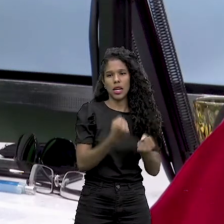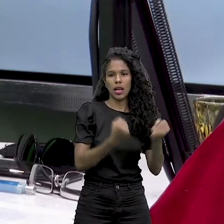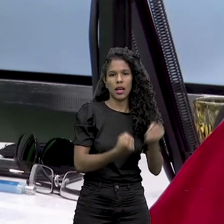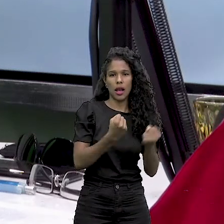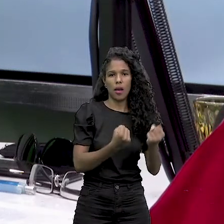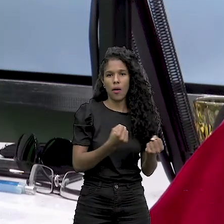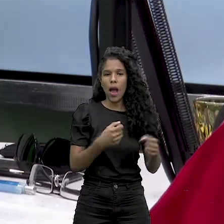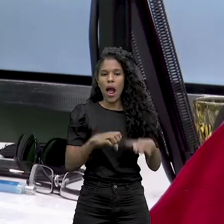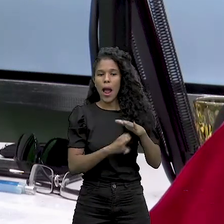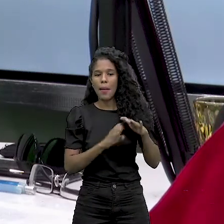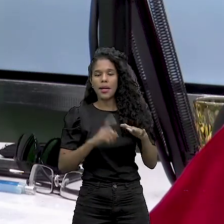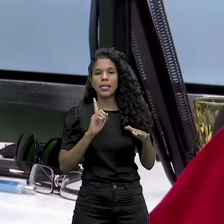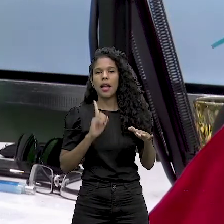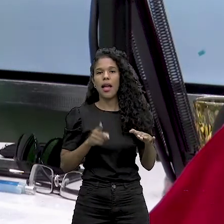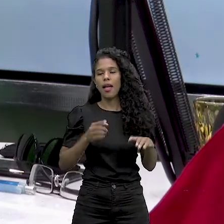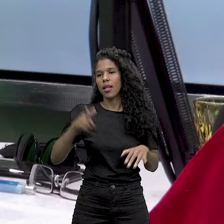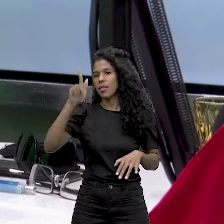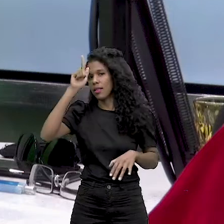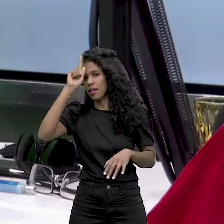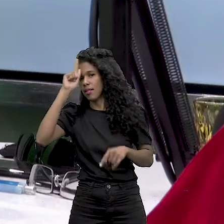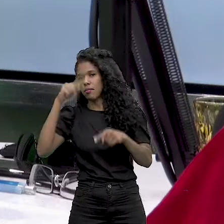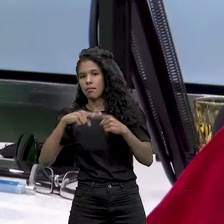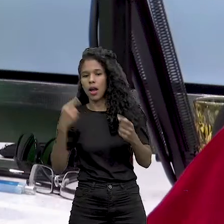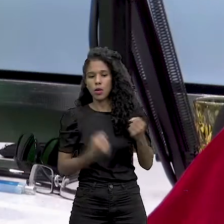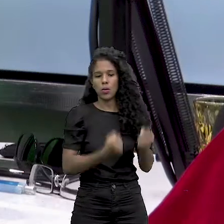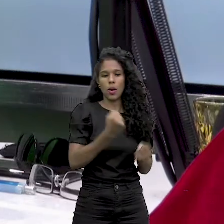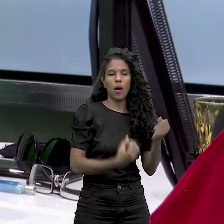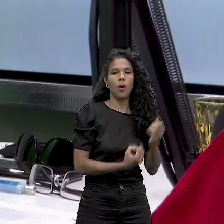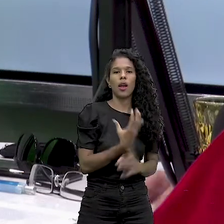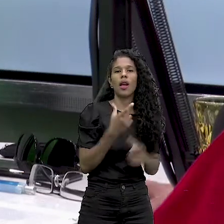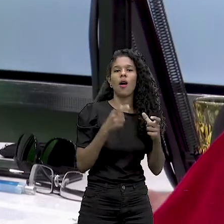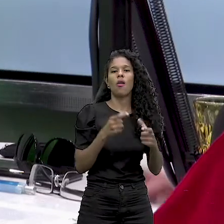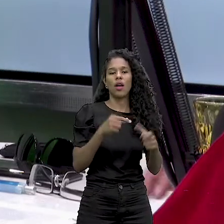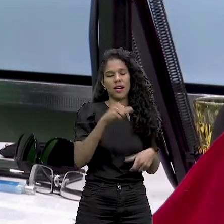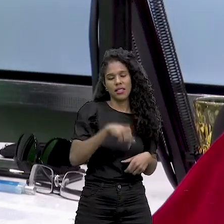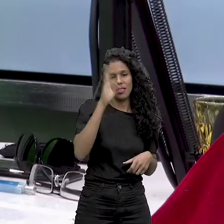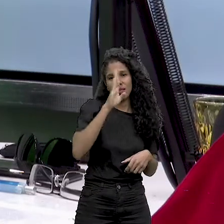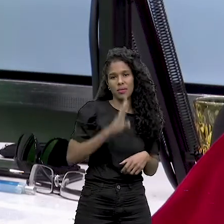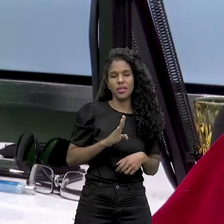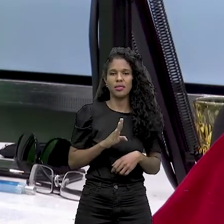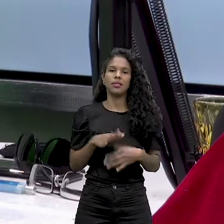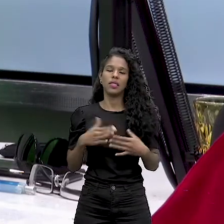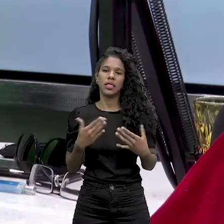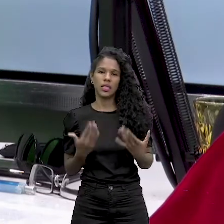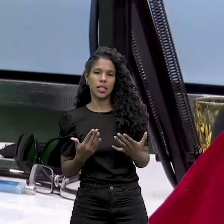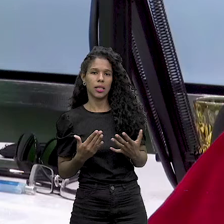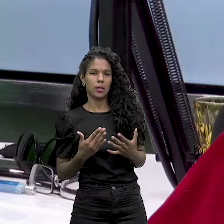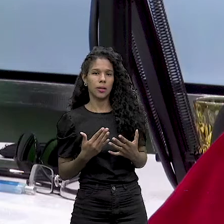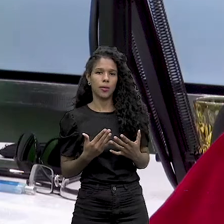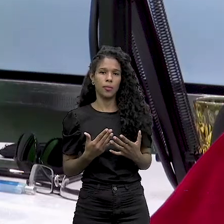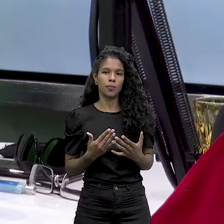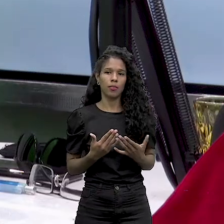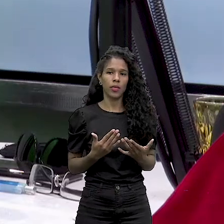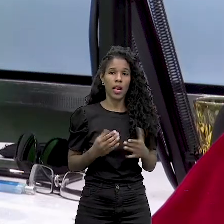brasileira. E aí também acaba aproveitando a mão de obra onde que é mais barato. E aí ocorre também chamada exploração, mas